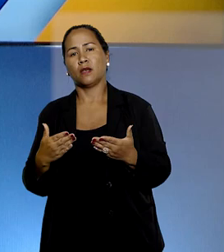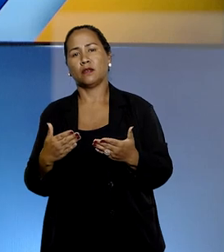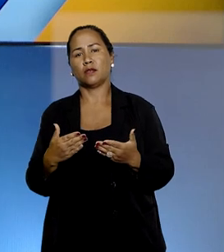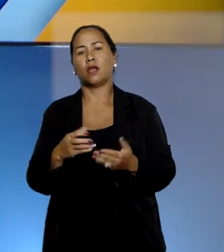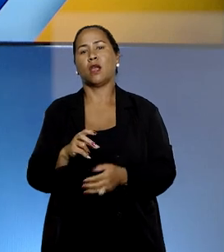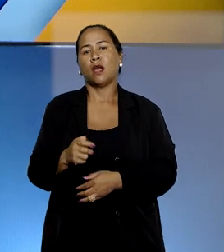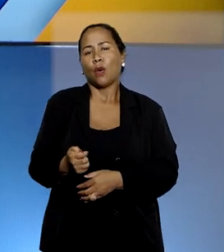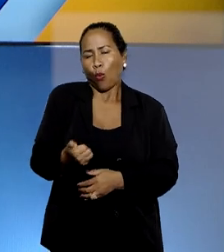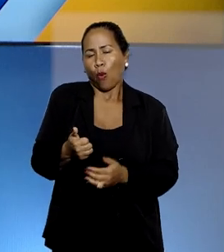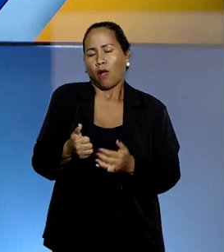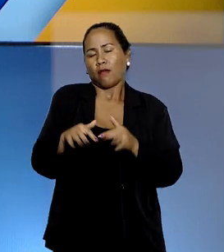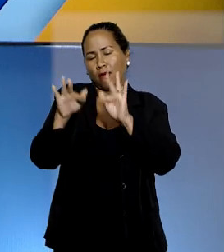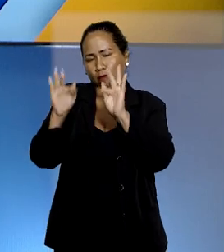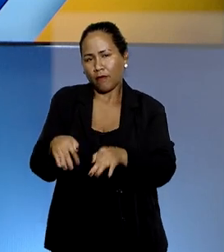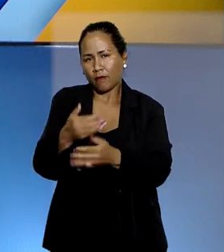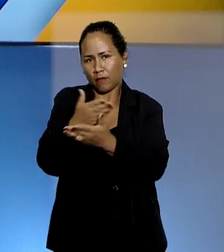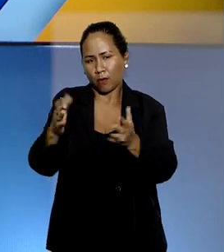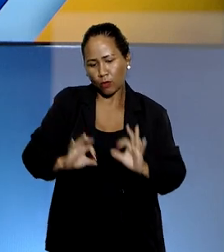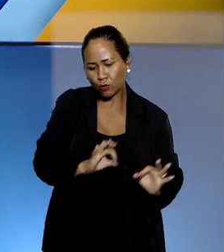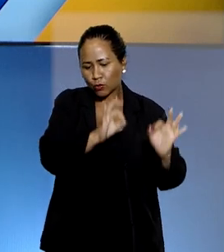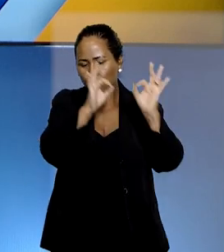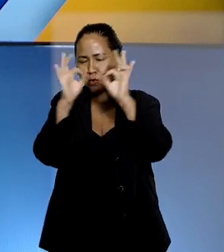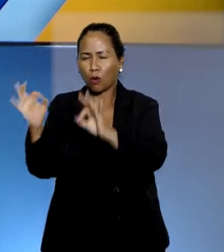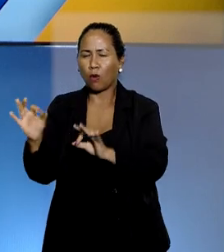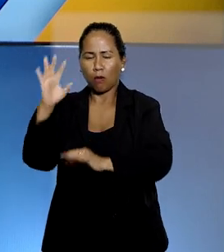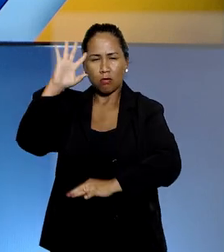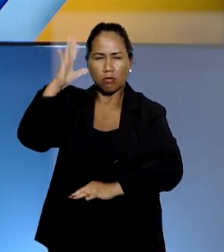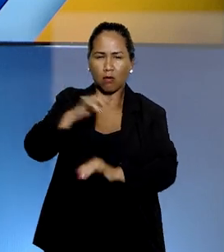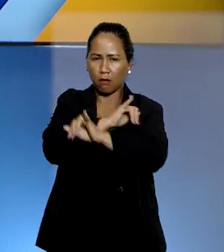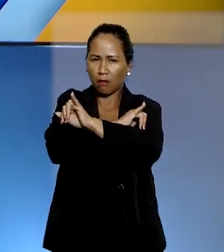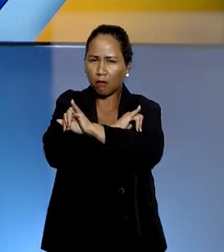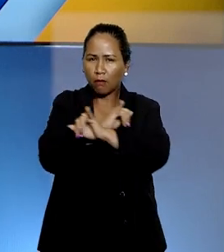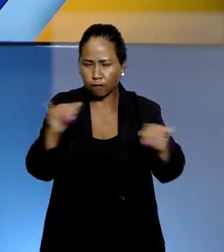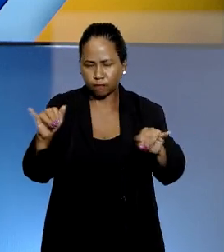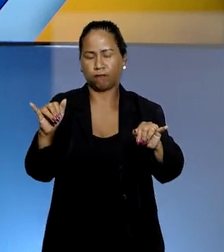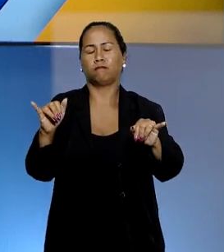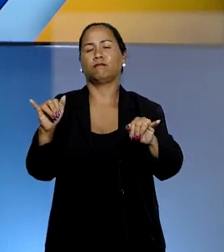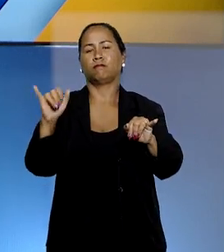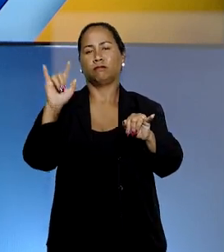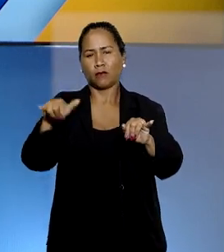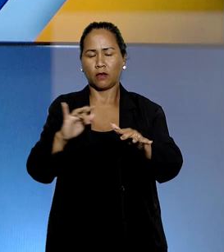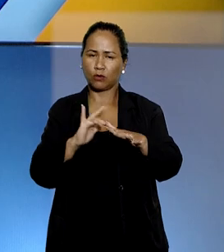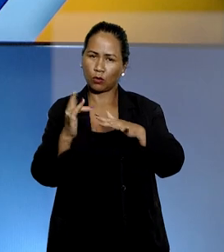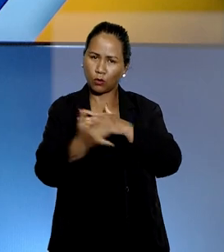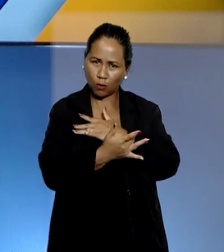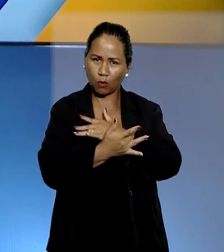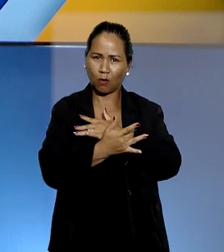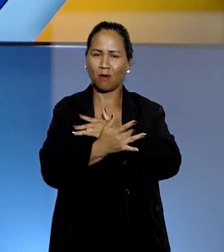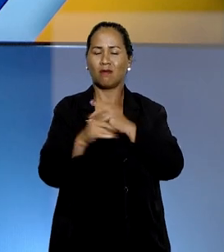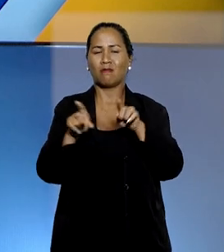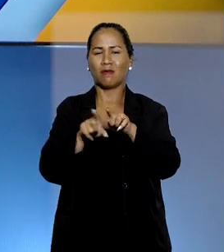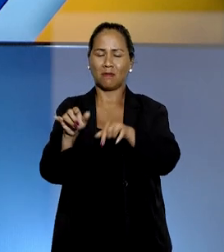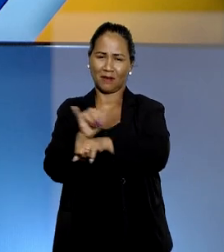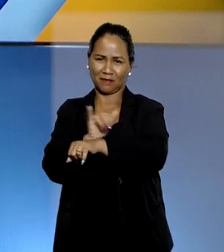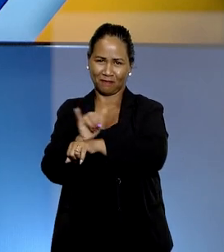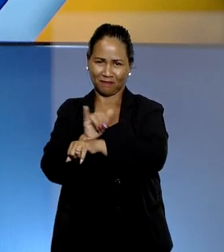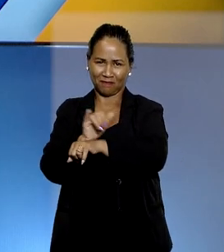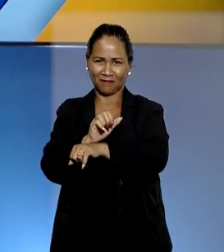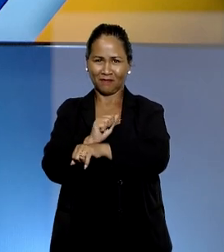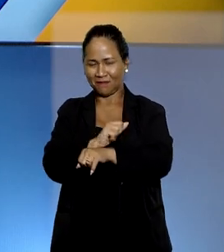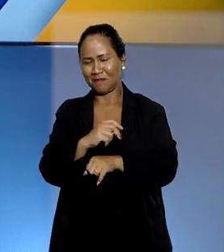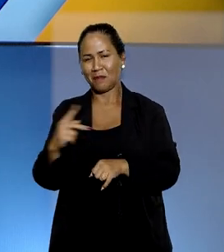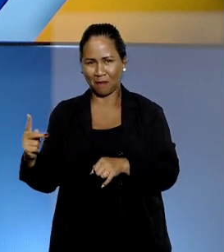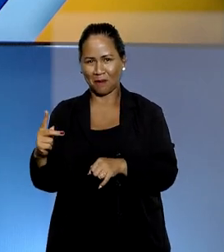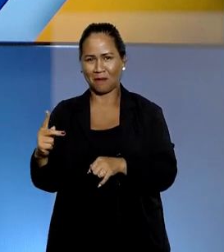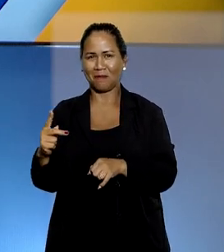Mas você pode acompanhar outras decisões e informações do Tribunal no nosso canal do YouTube, nas redes sociais e nas